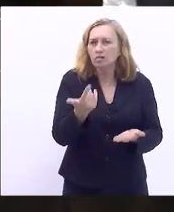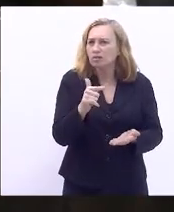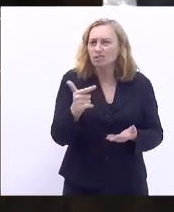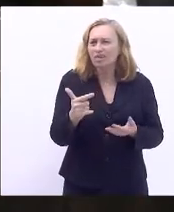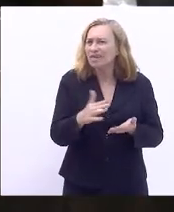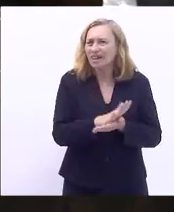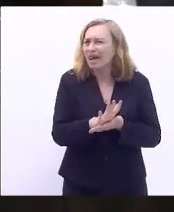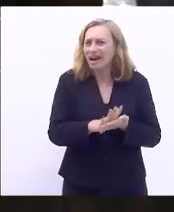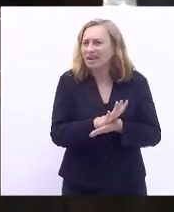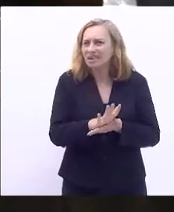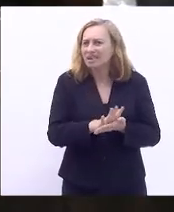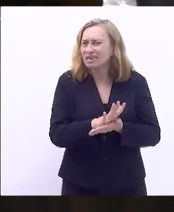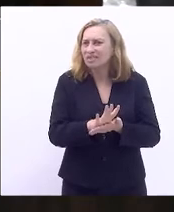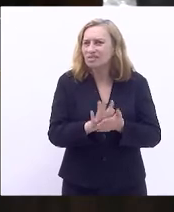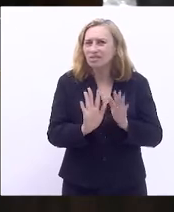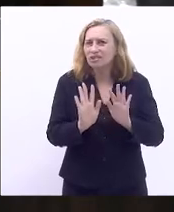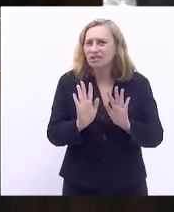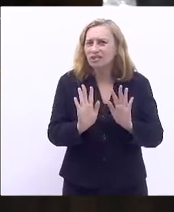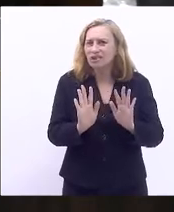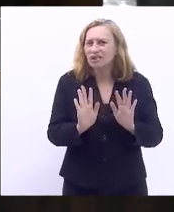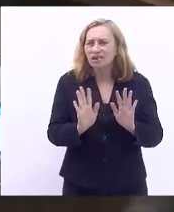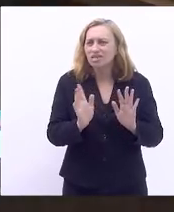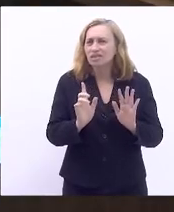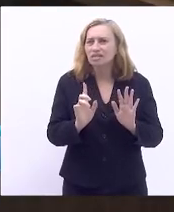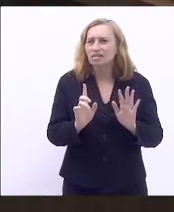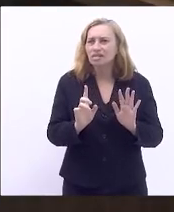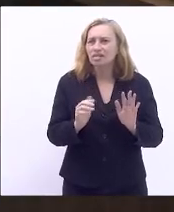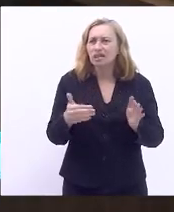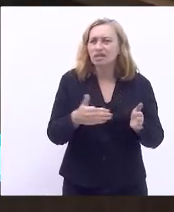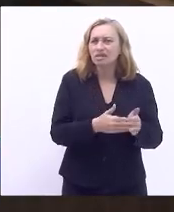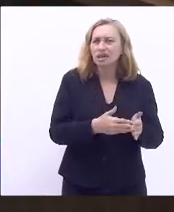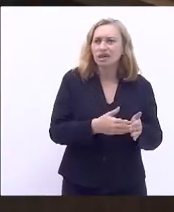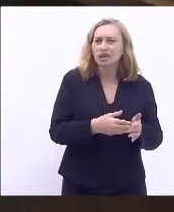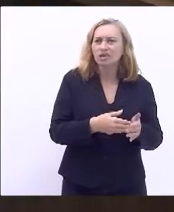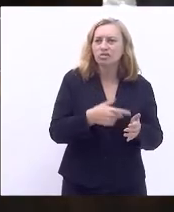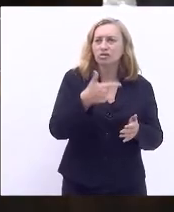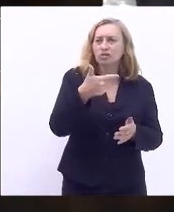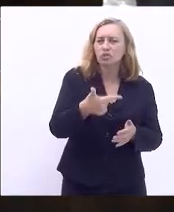com licença, nós não estamos tratando de distância. Não, mas durante até 2032.